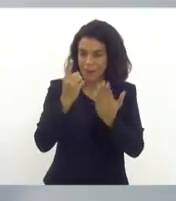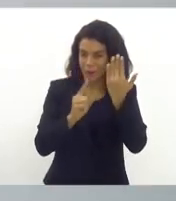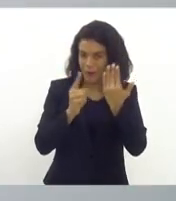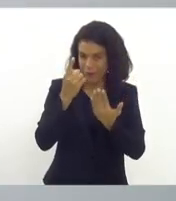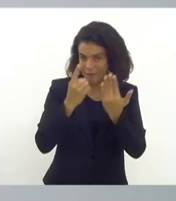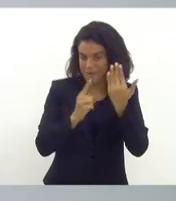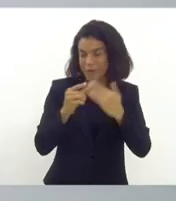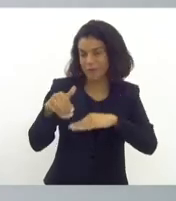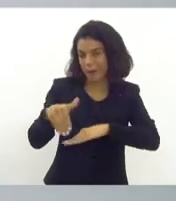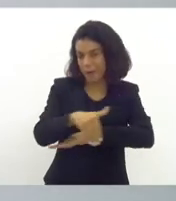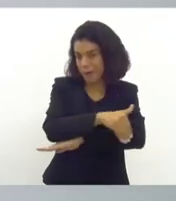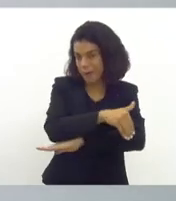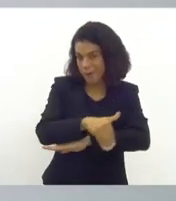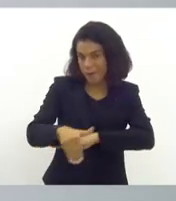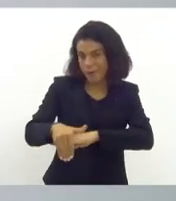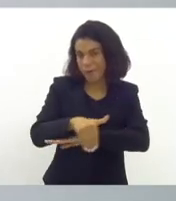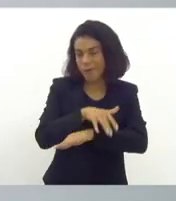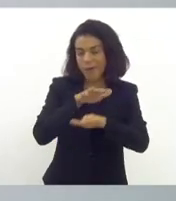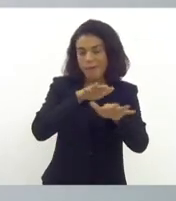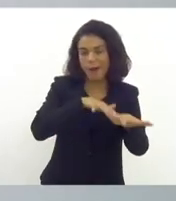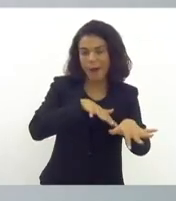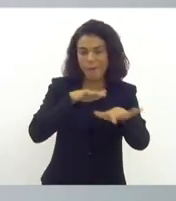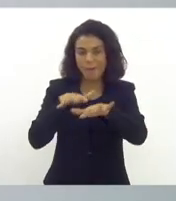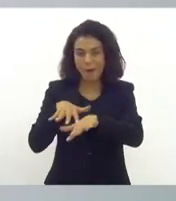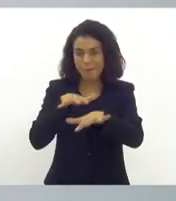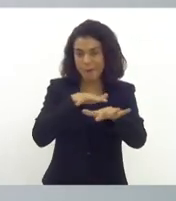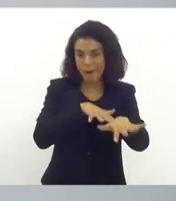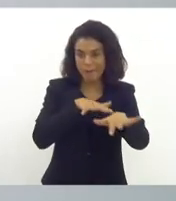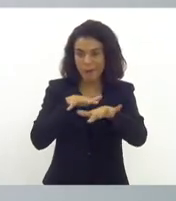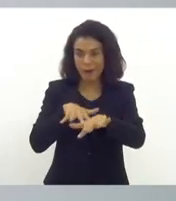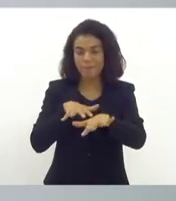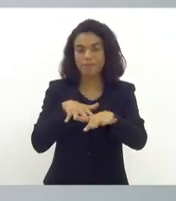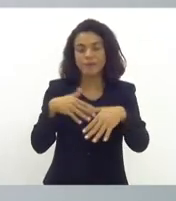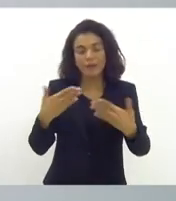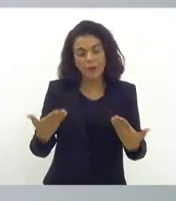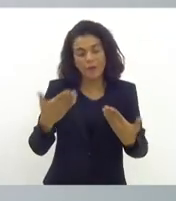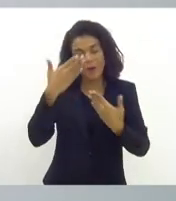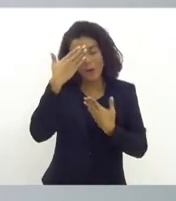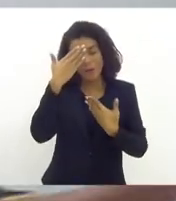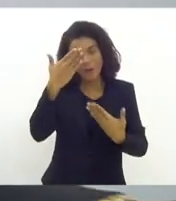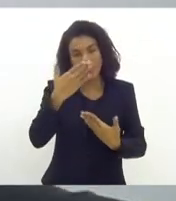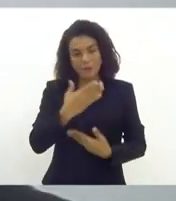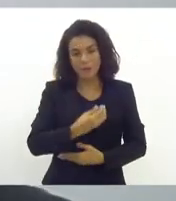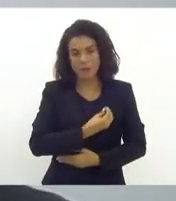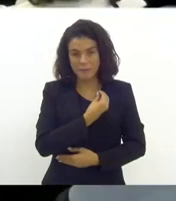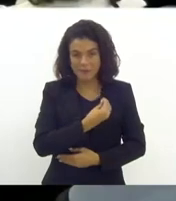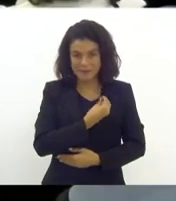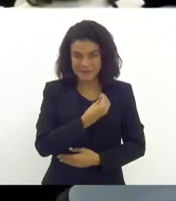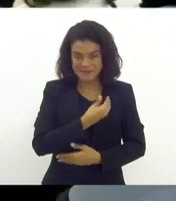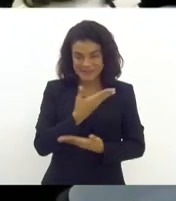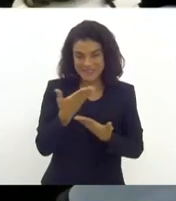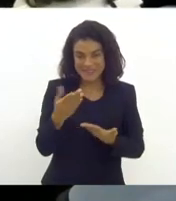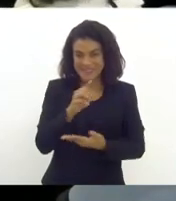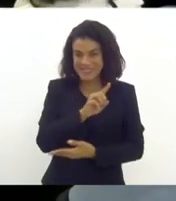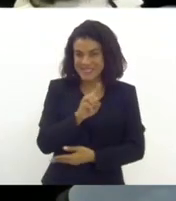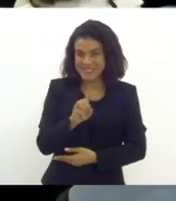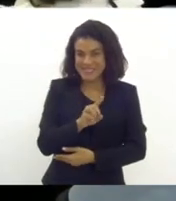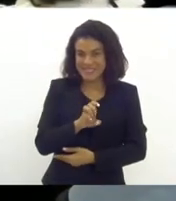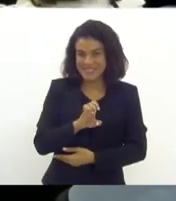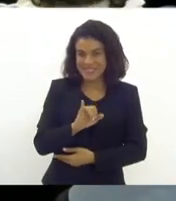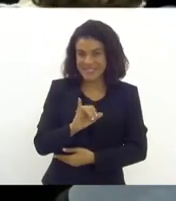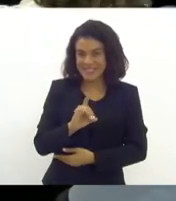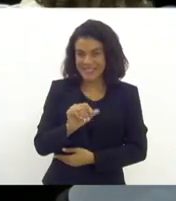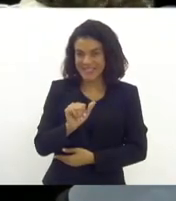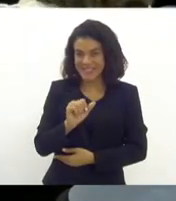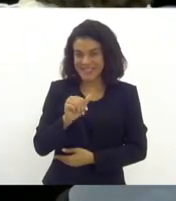nas ruas aconteçam de maneira concreta então muito obrigada pela presença de vocês e Dame querida só que para